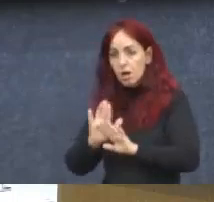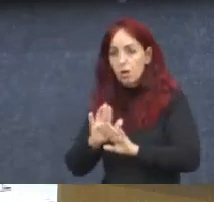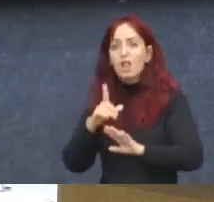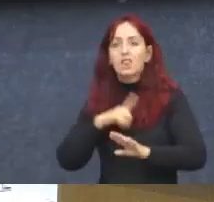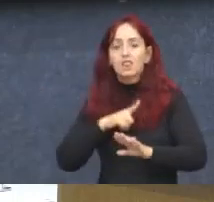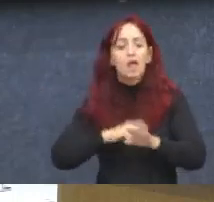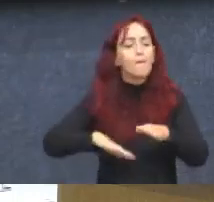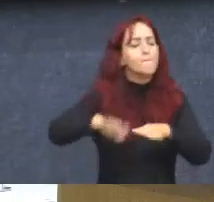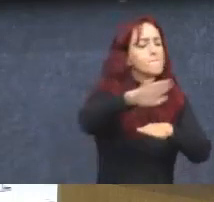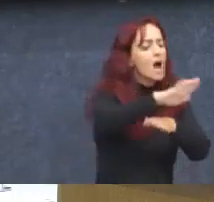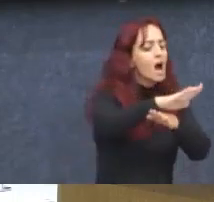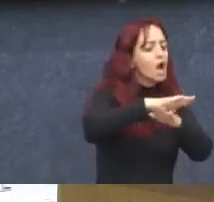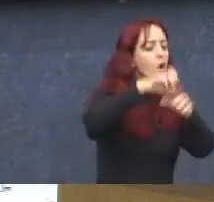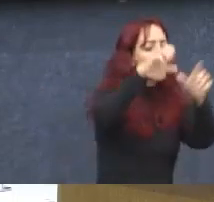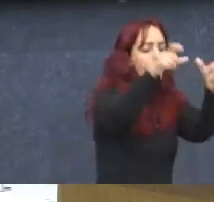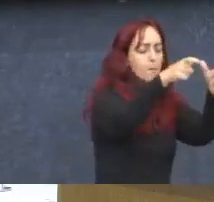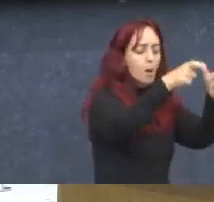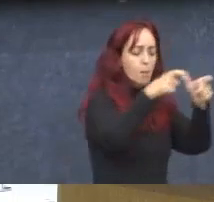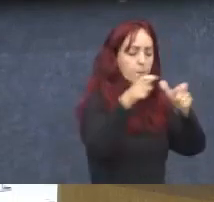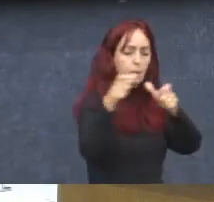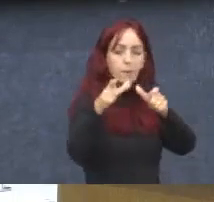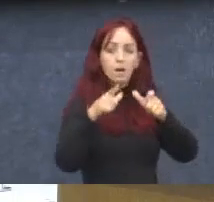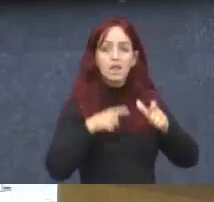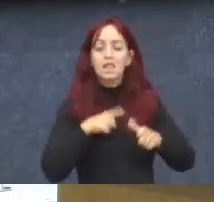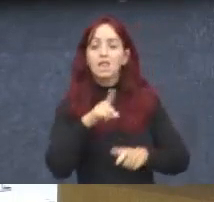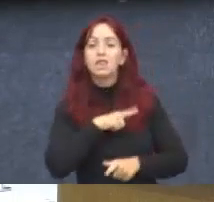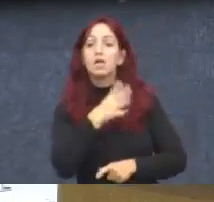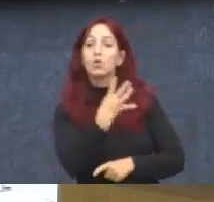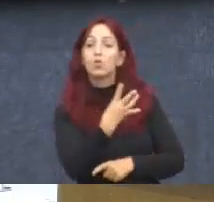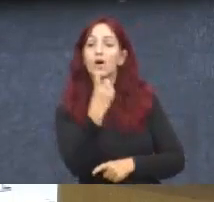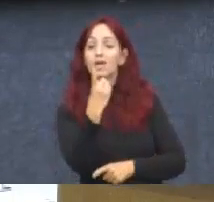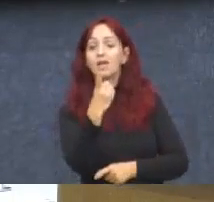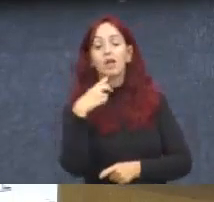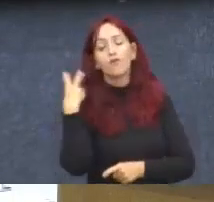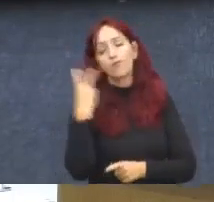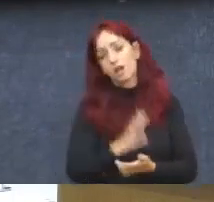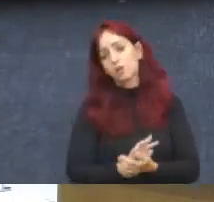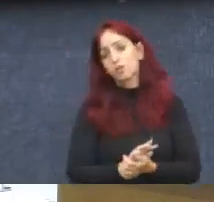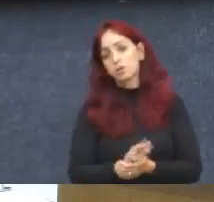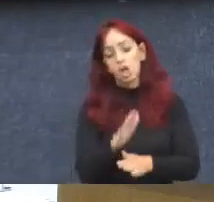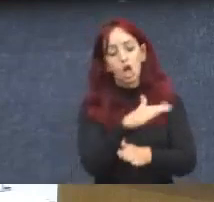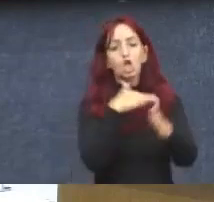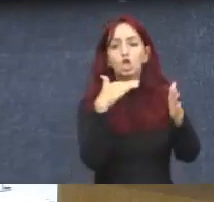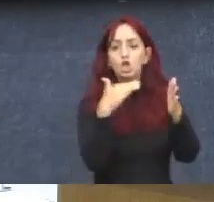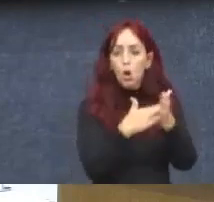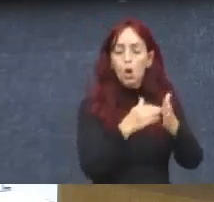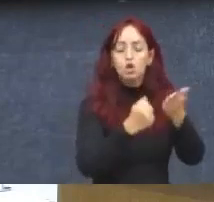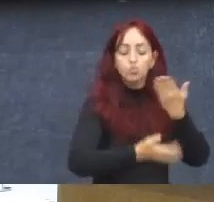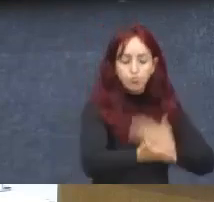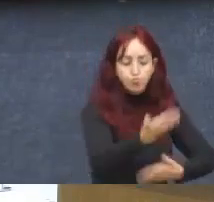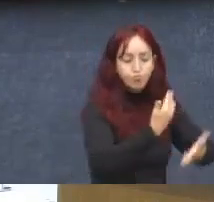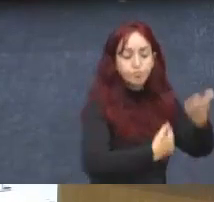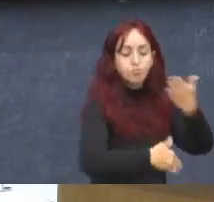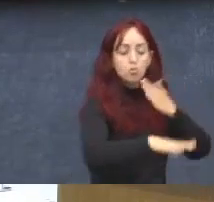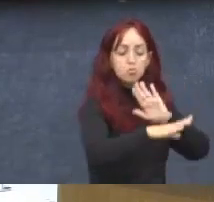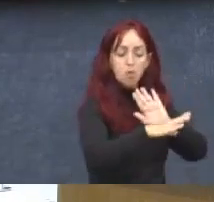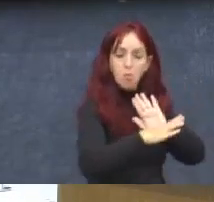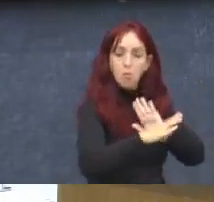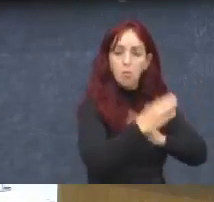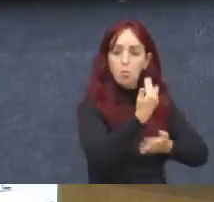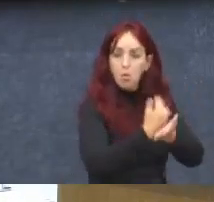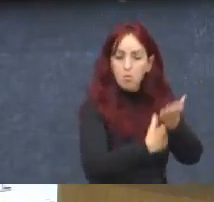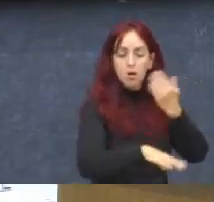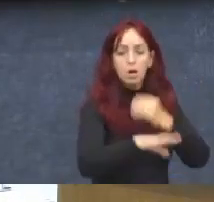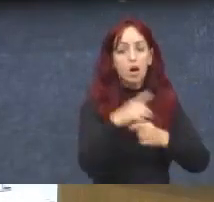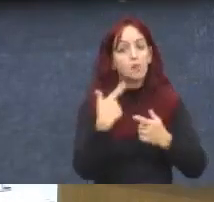bairros que contam com 41 vereadores. Todos eles contam comigo. Como não faltam problemas,